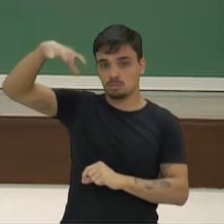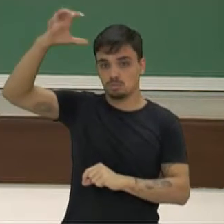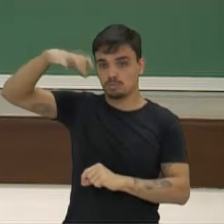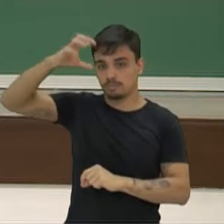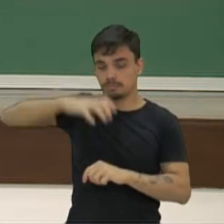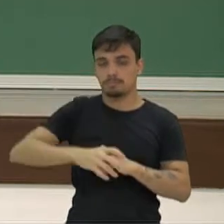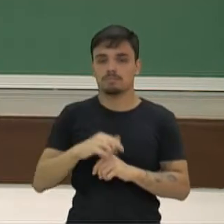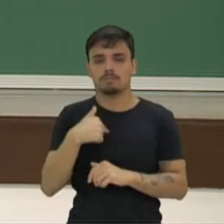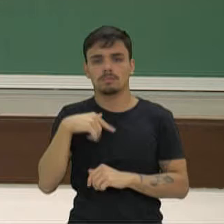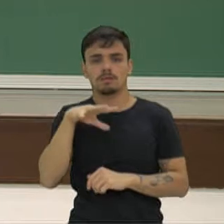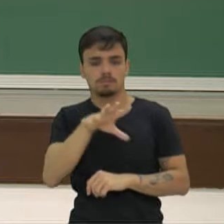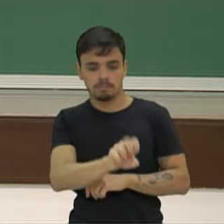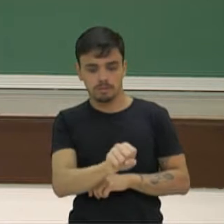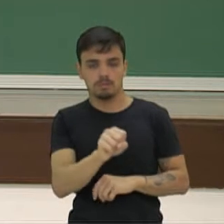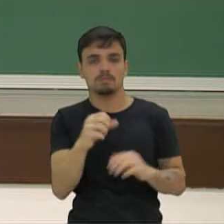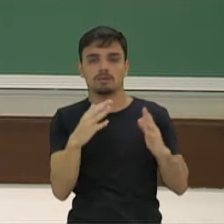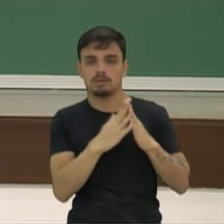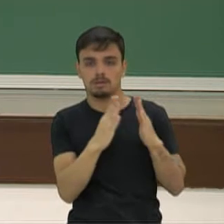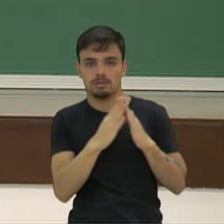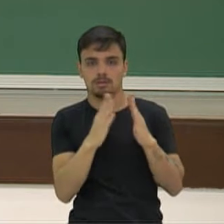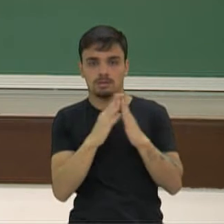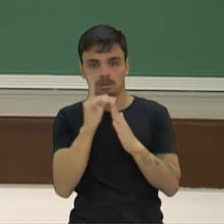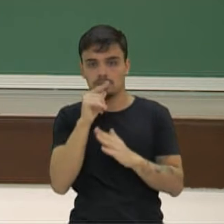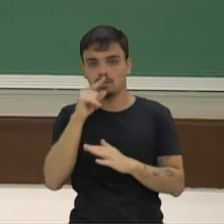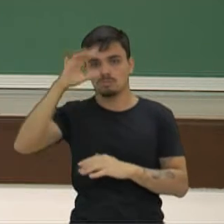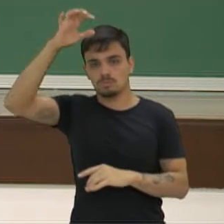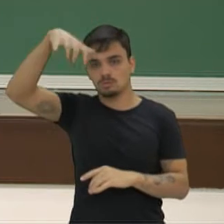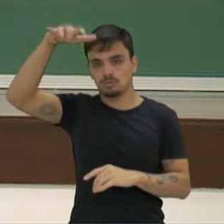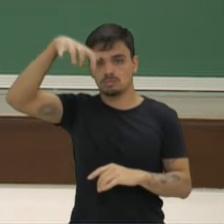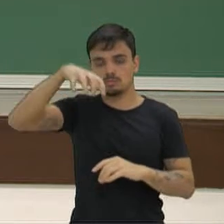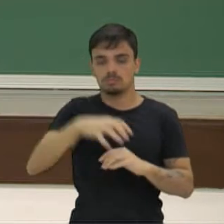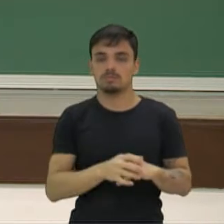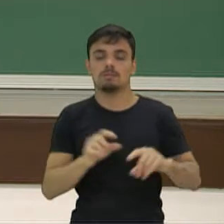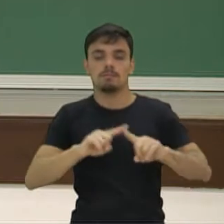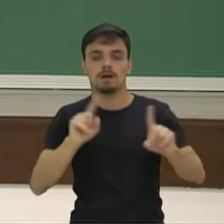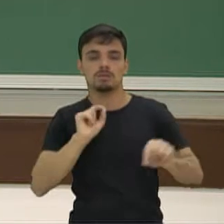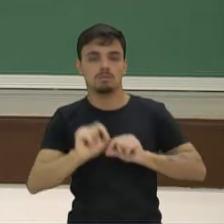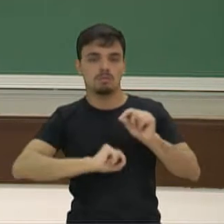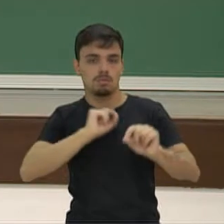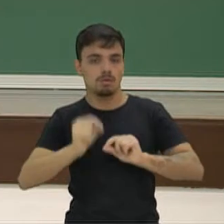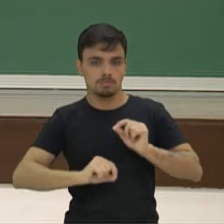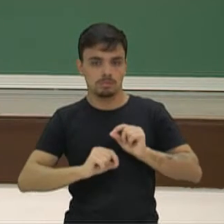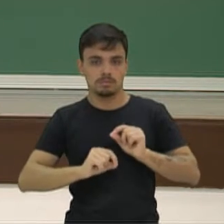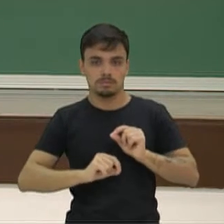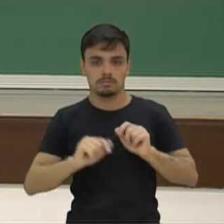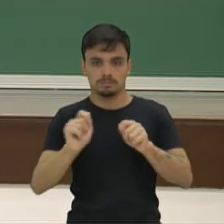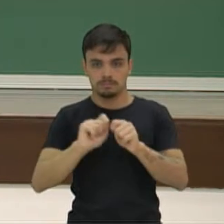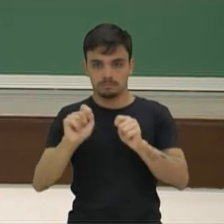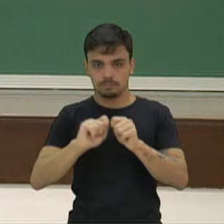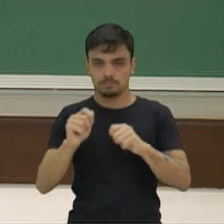Eu capto na minha casa a água pluvial. Mas isso é um jeito de eu fazer o quê?